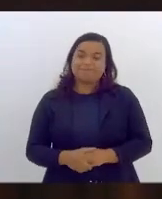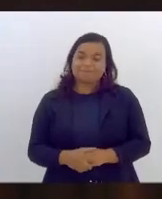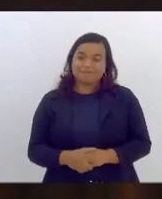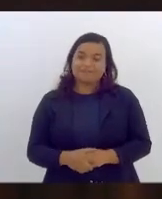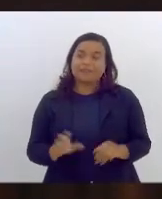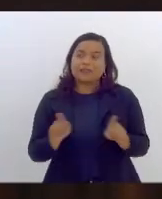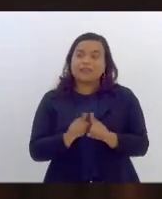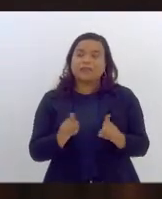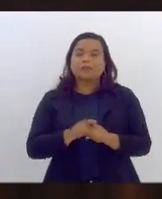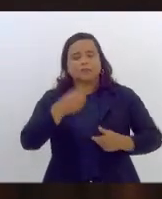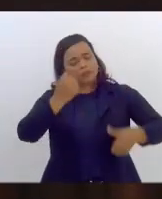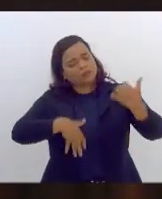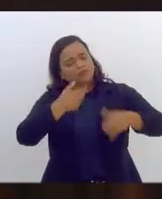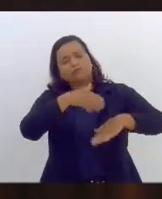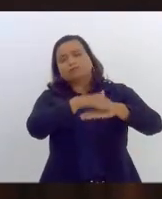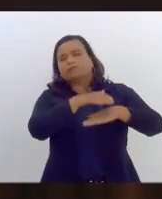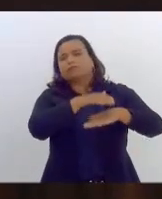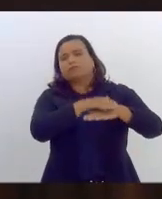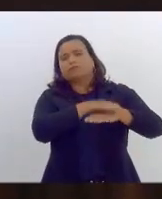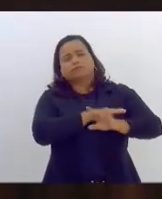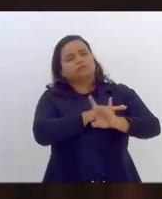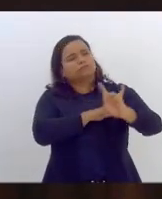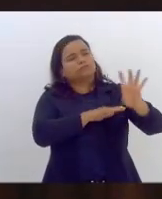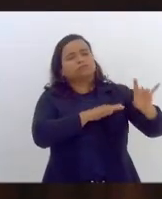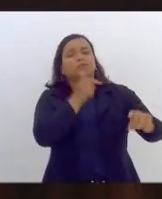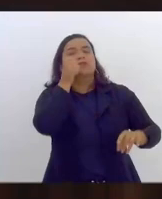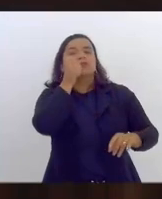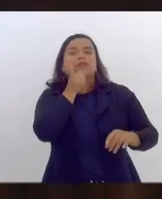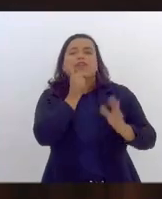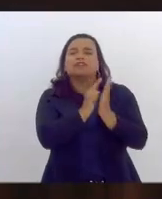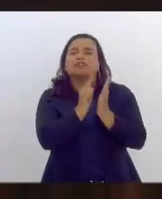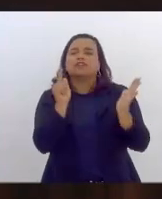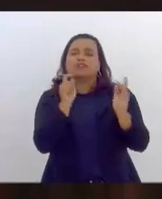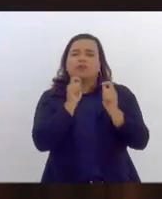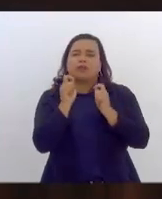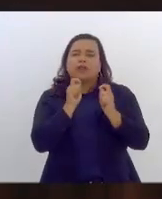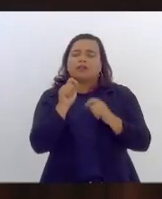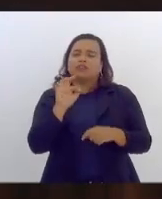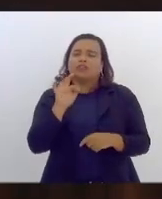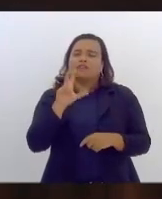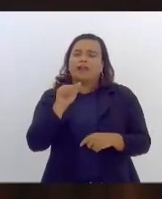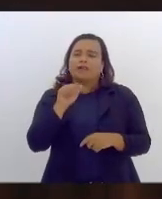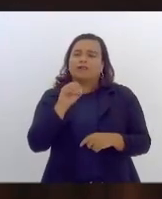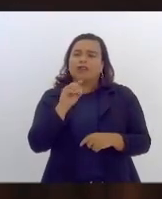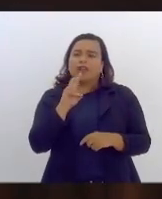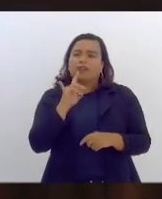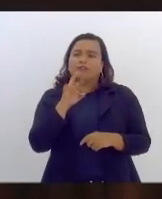as falas da jornalista Flávia Oliveira,